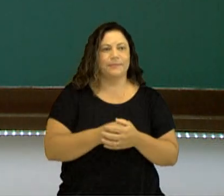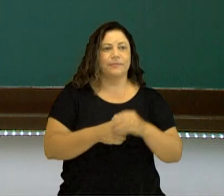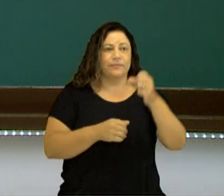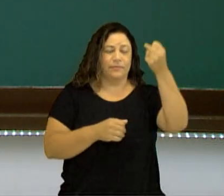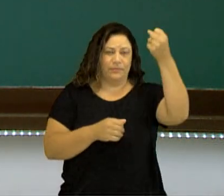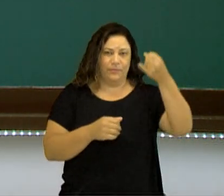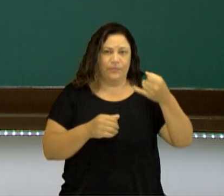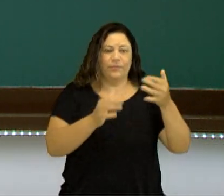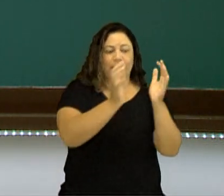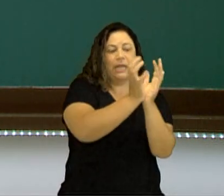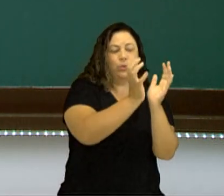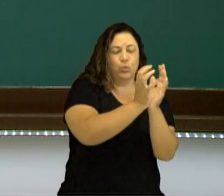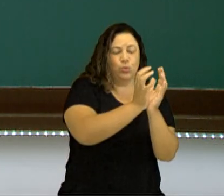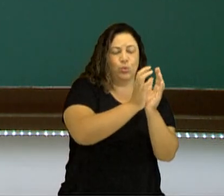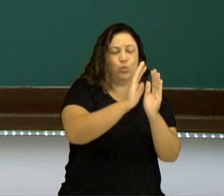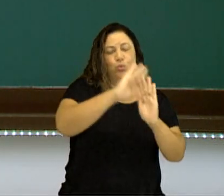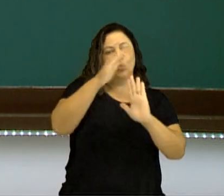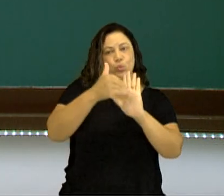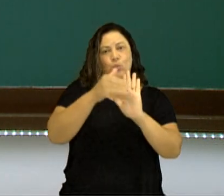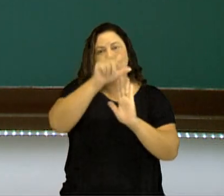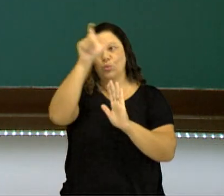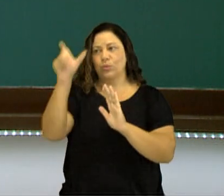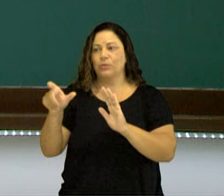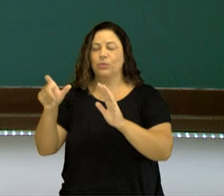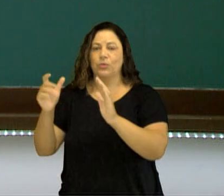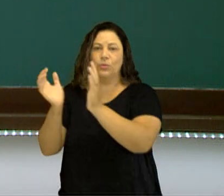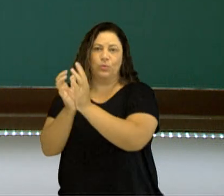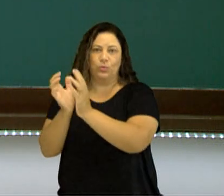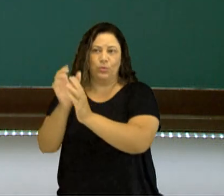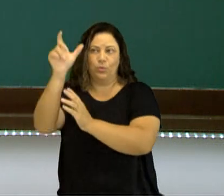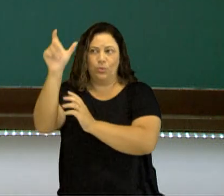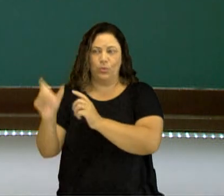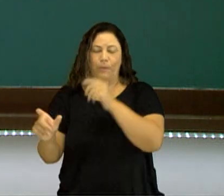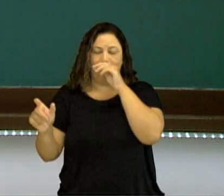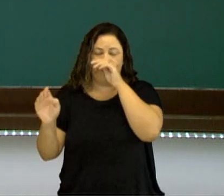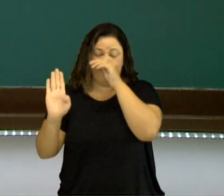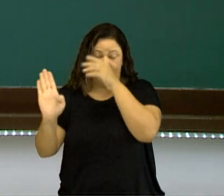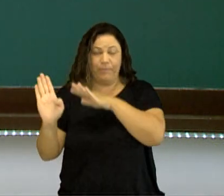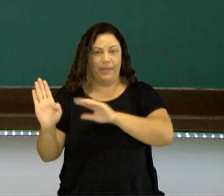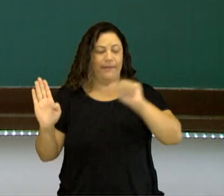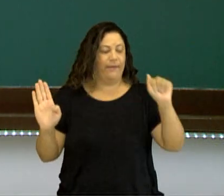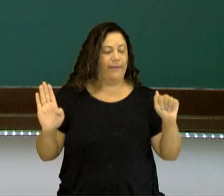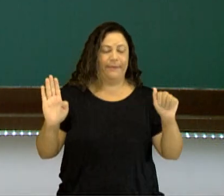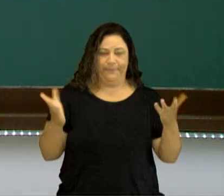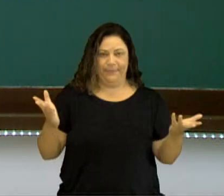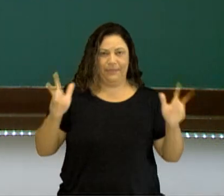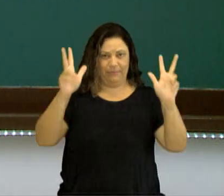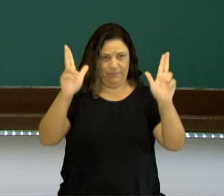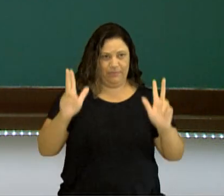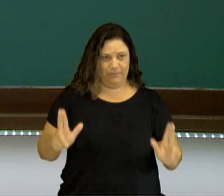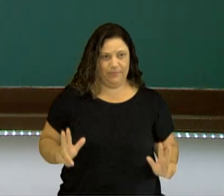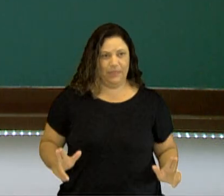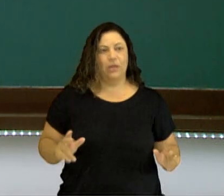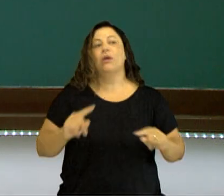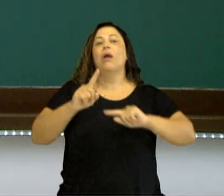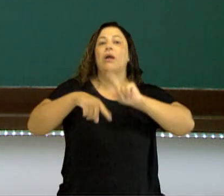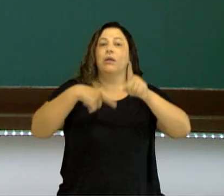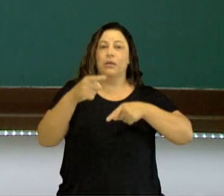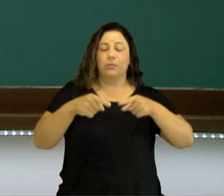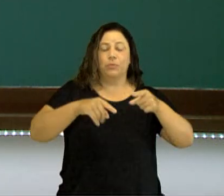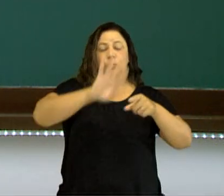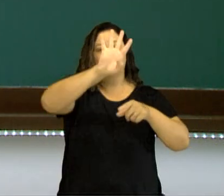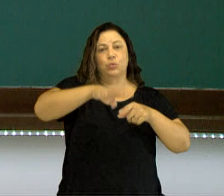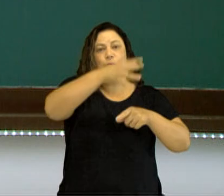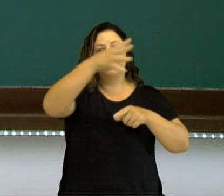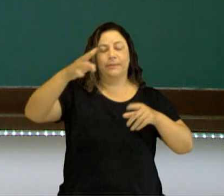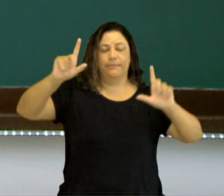no conjunto A, tudo que tem no conjunto B. Depois, eu organizei uma tabela para preencher com os